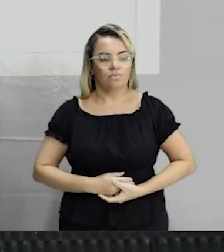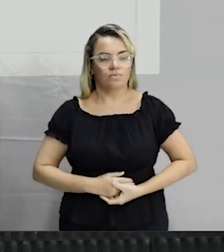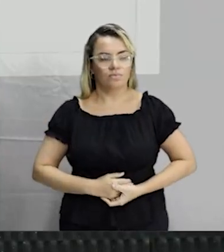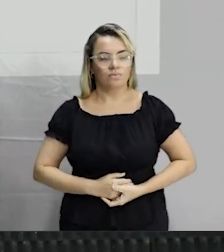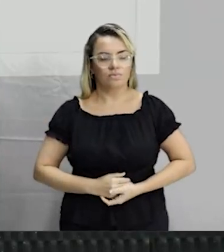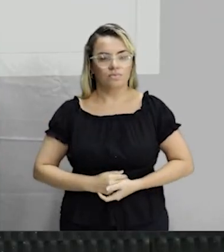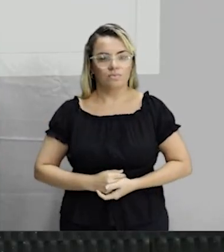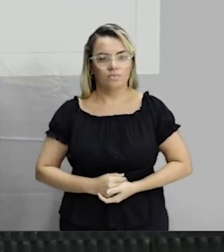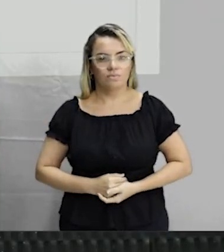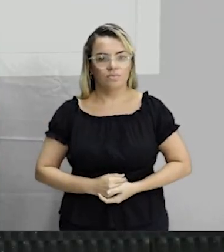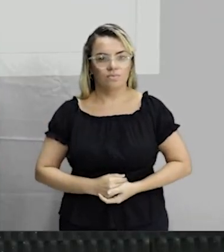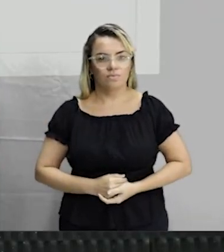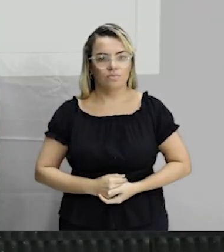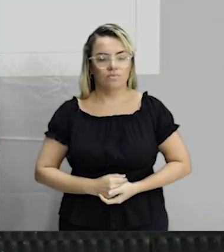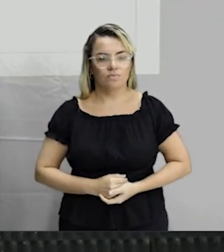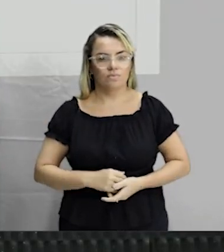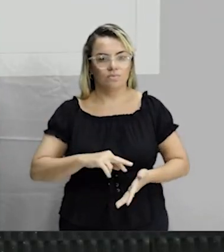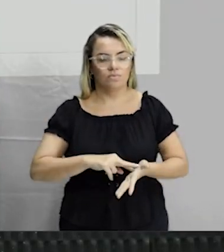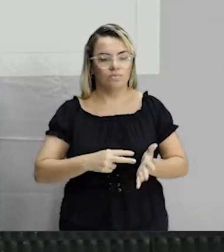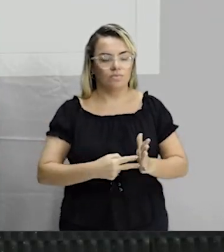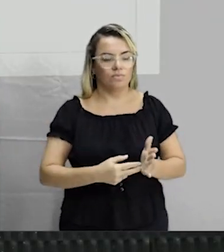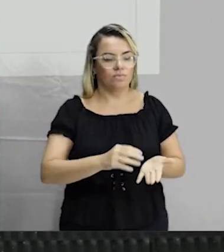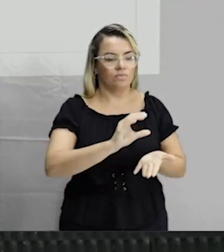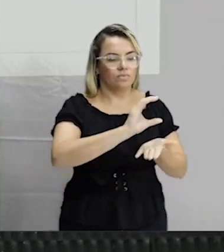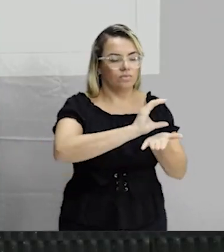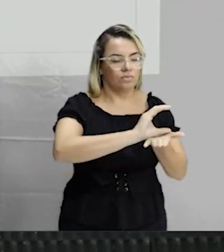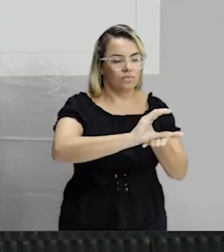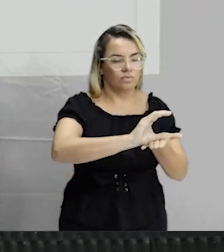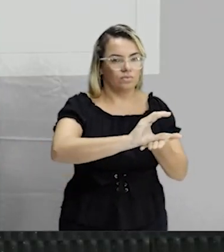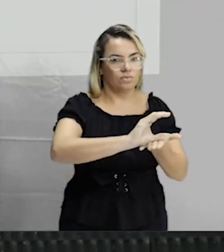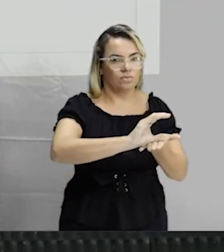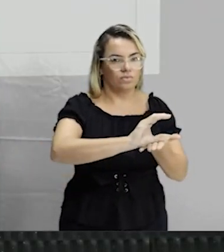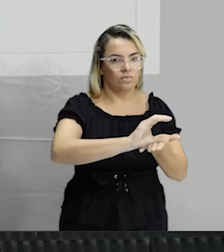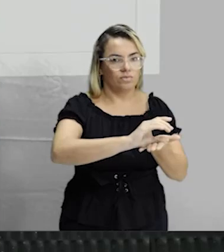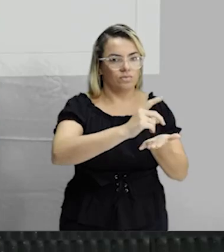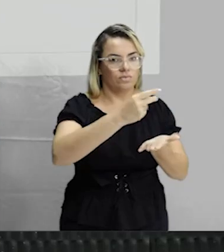inicial, C, é igual a 6 mil.